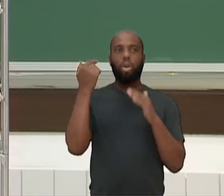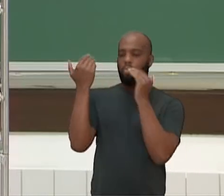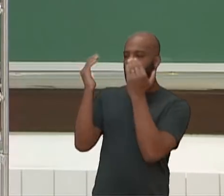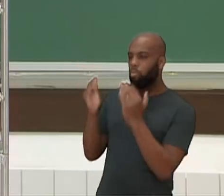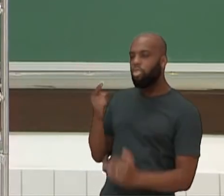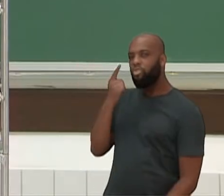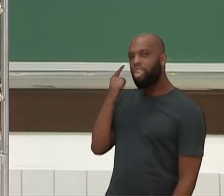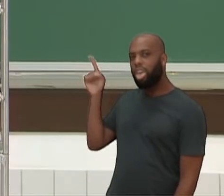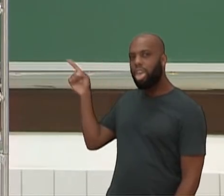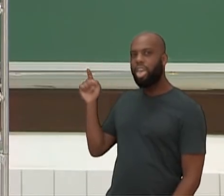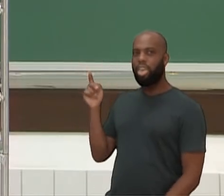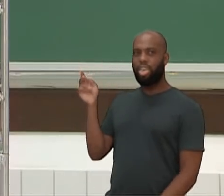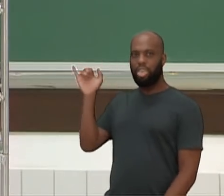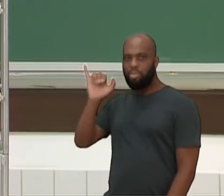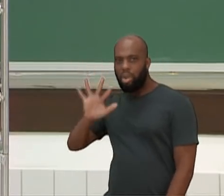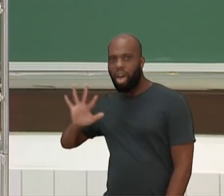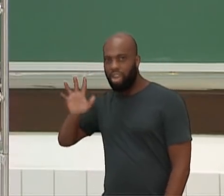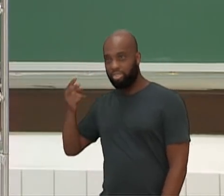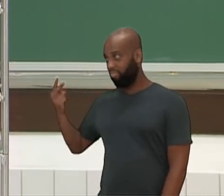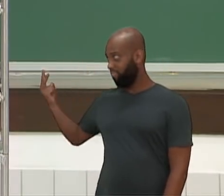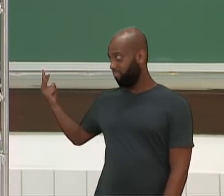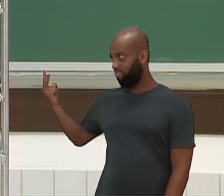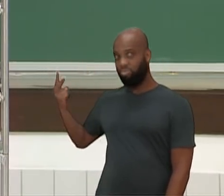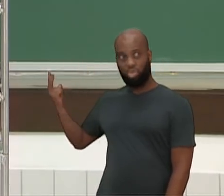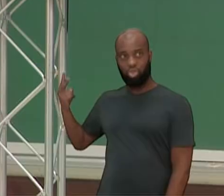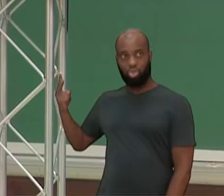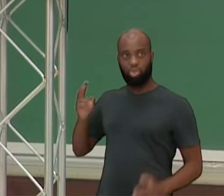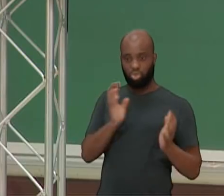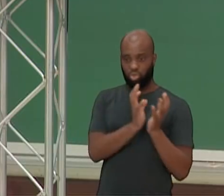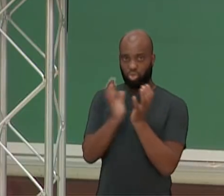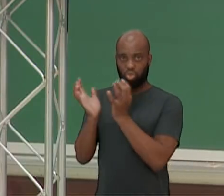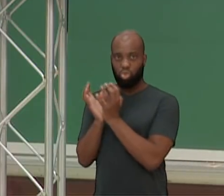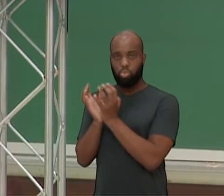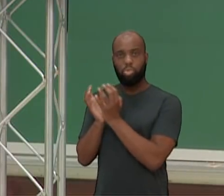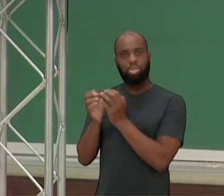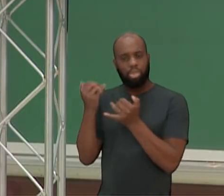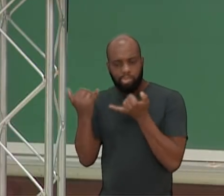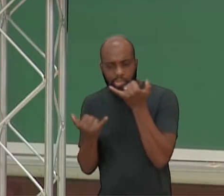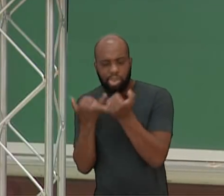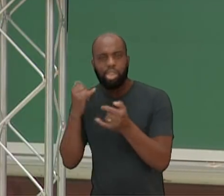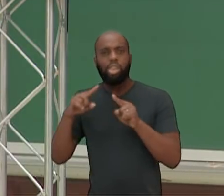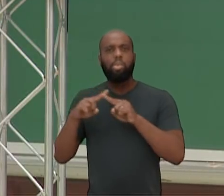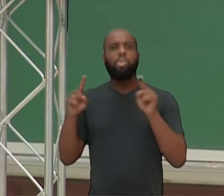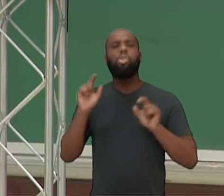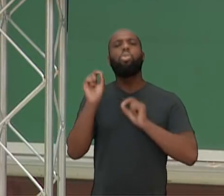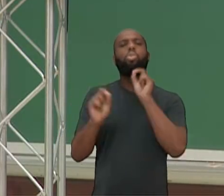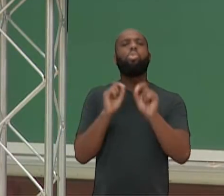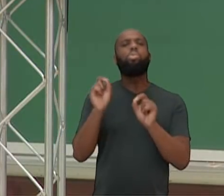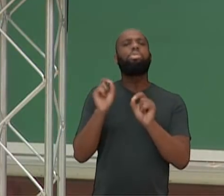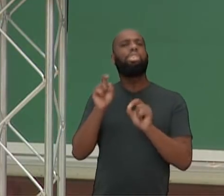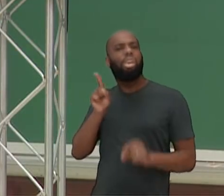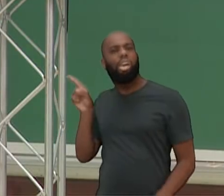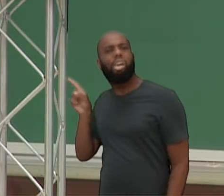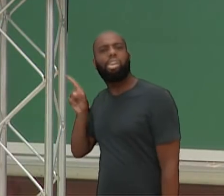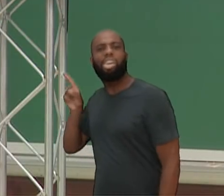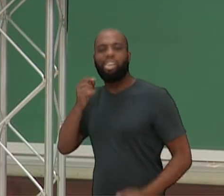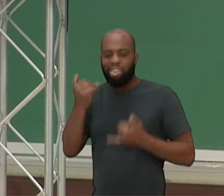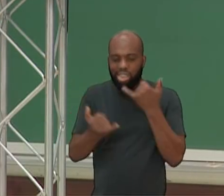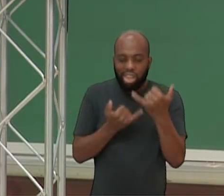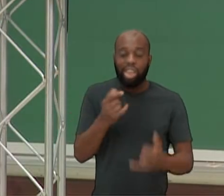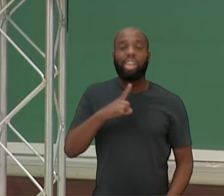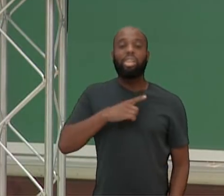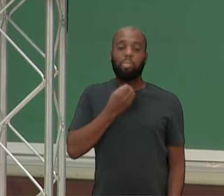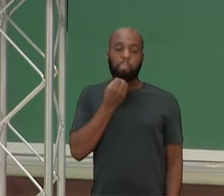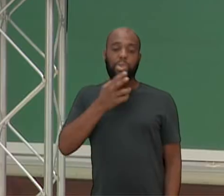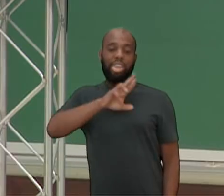desenho. Né? Eles estão brincando. Né? Mas o que essa brincadeira pode estar trazendo para eles? Que benefício para a luta é